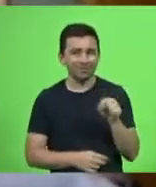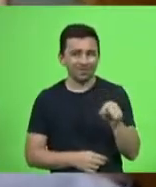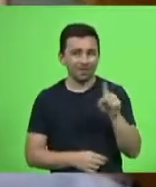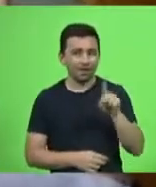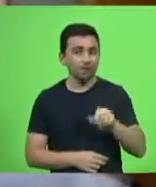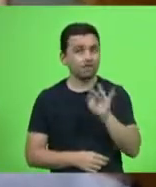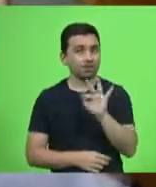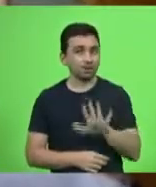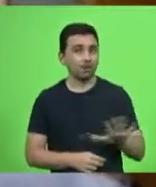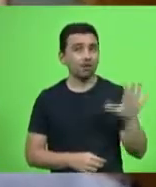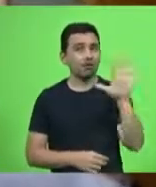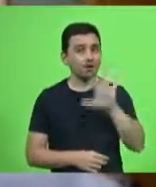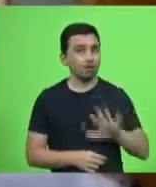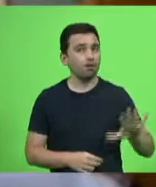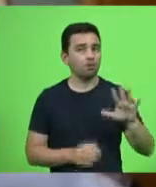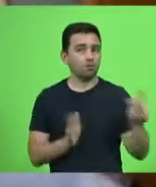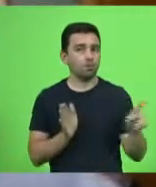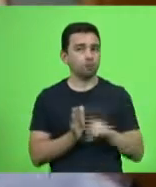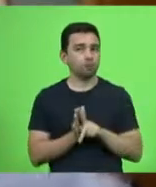federal,